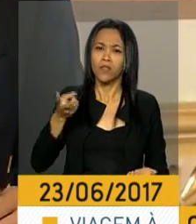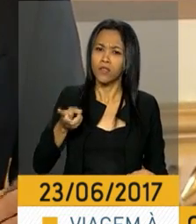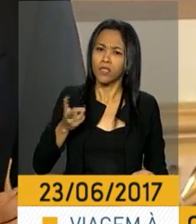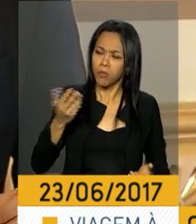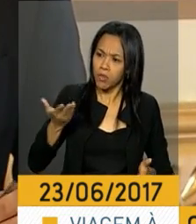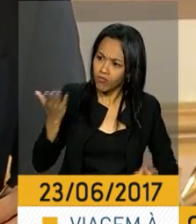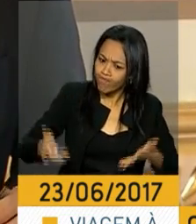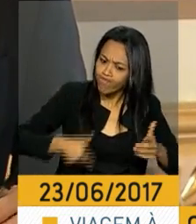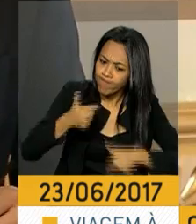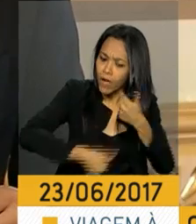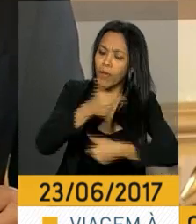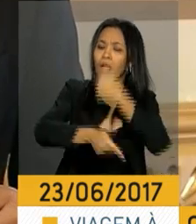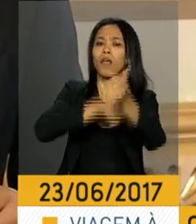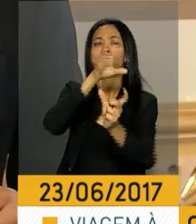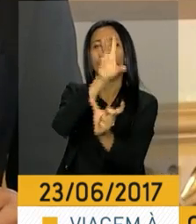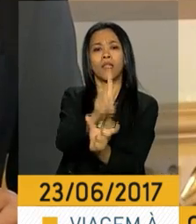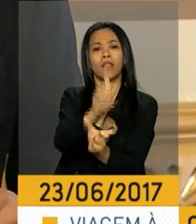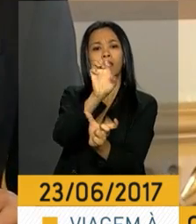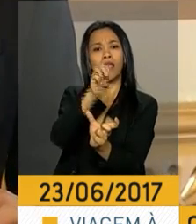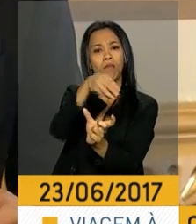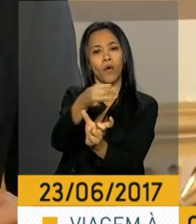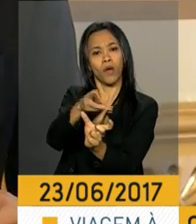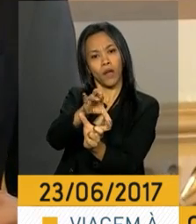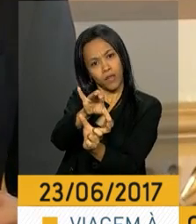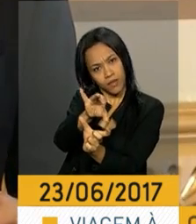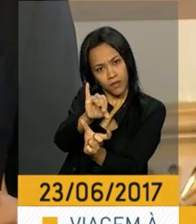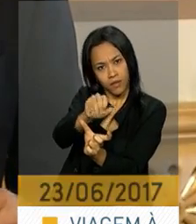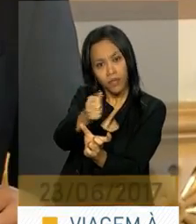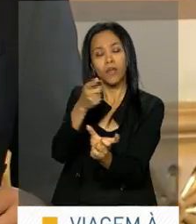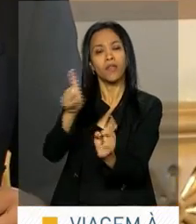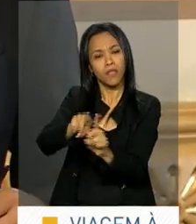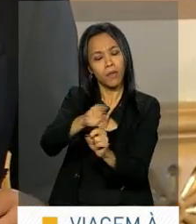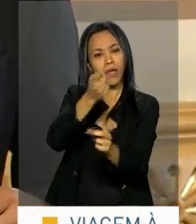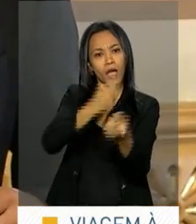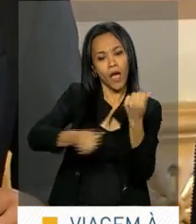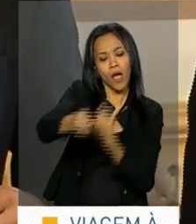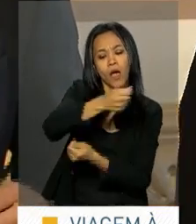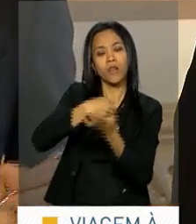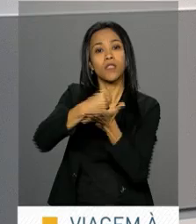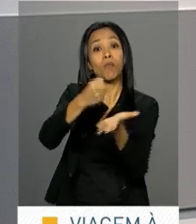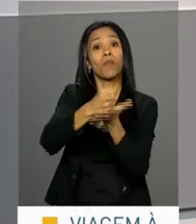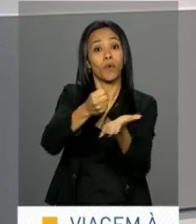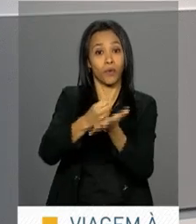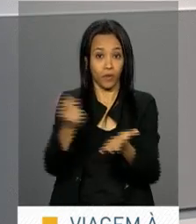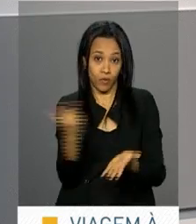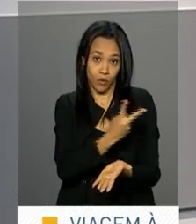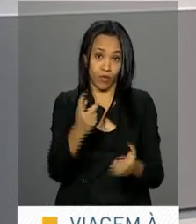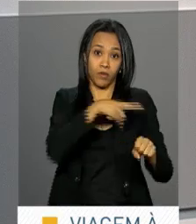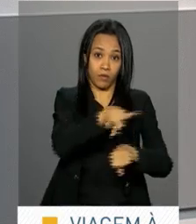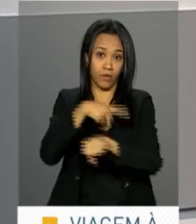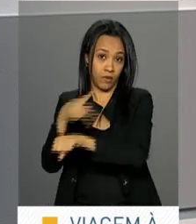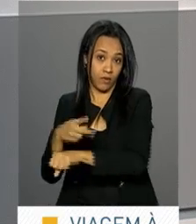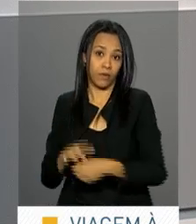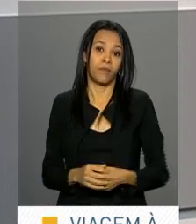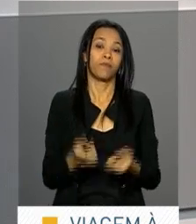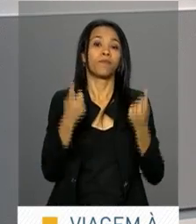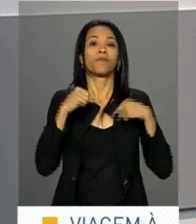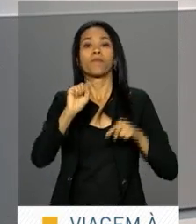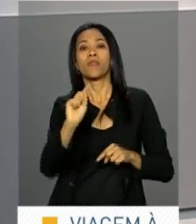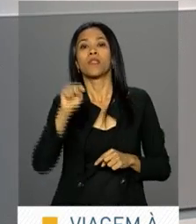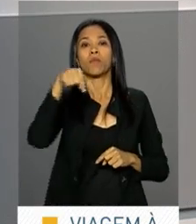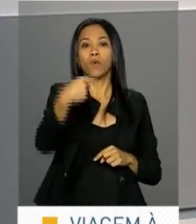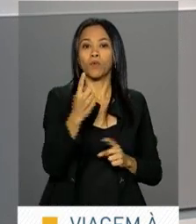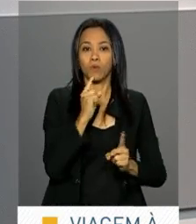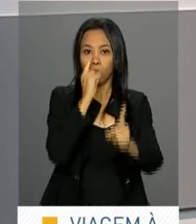da democracia, do meio ambiente e da cooperação econômica do Brasil e a Noruega. E após o encontro com o presidente